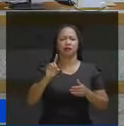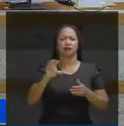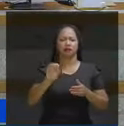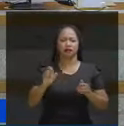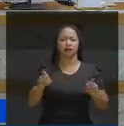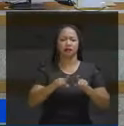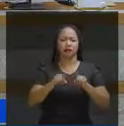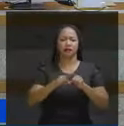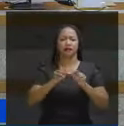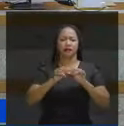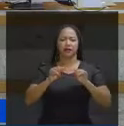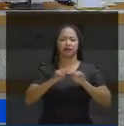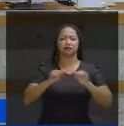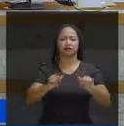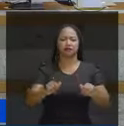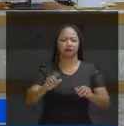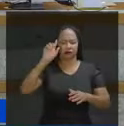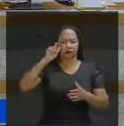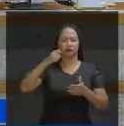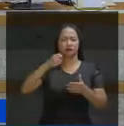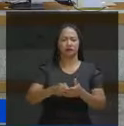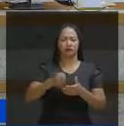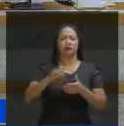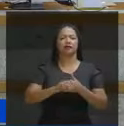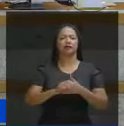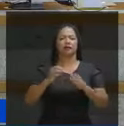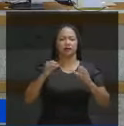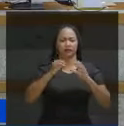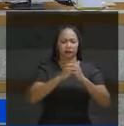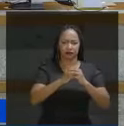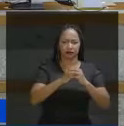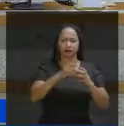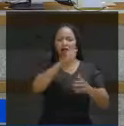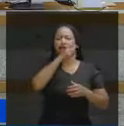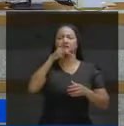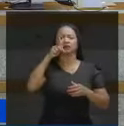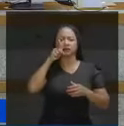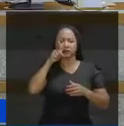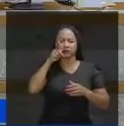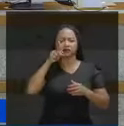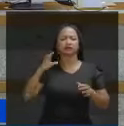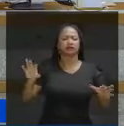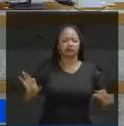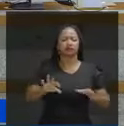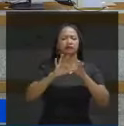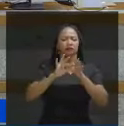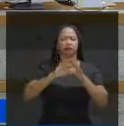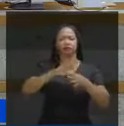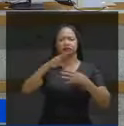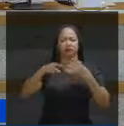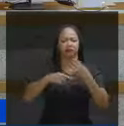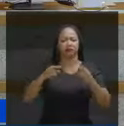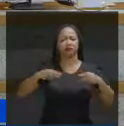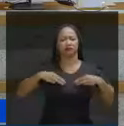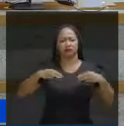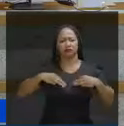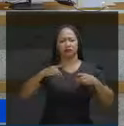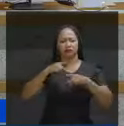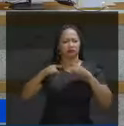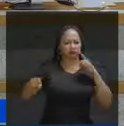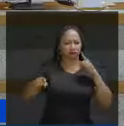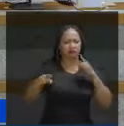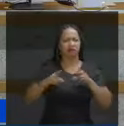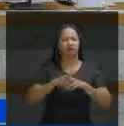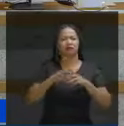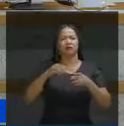Bem, acompanhe. Decisão, o Tribunal Regional Eleitoral do Amapá, por unanimidade, conheceu do recurso no mérito, negou-lhe provimento